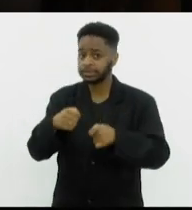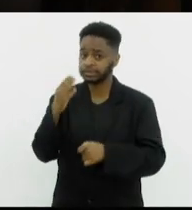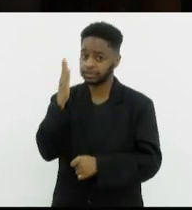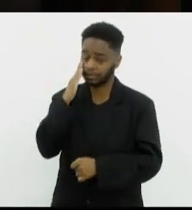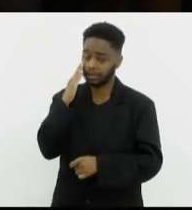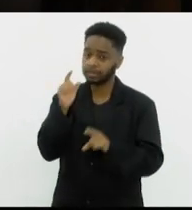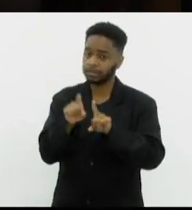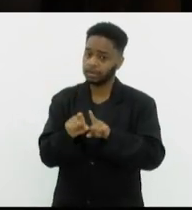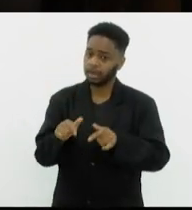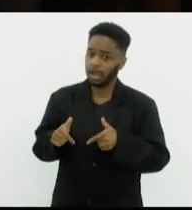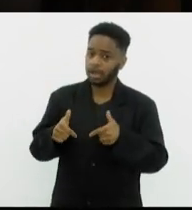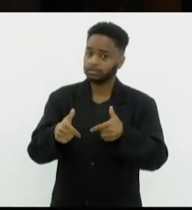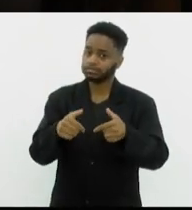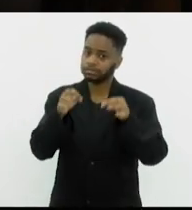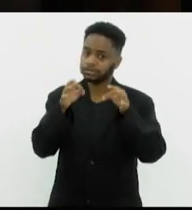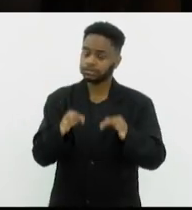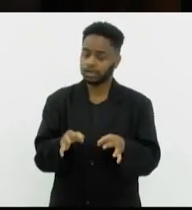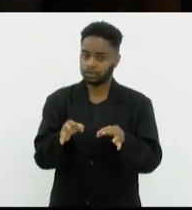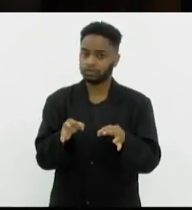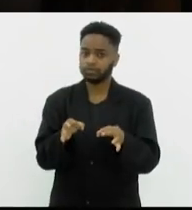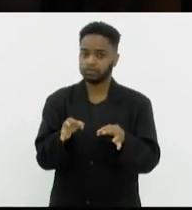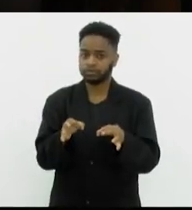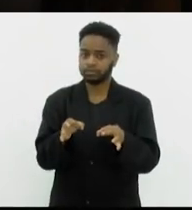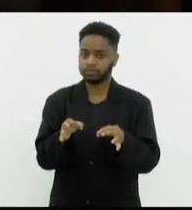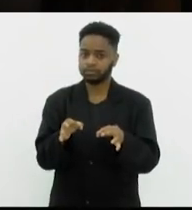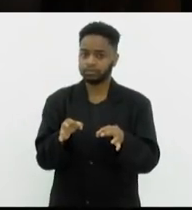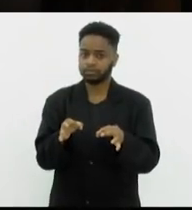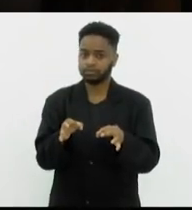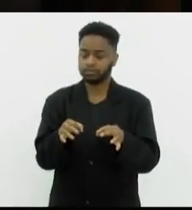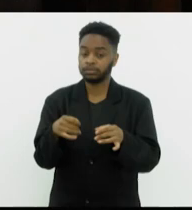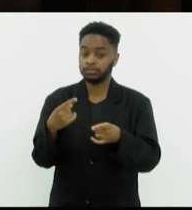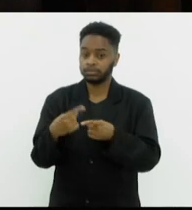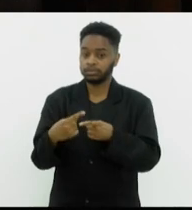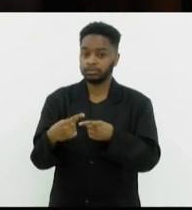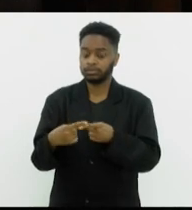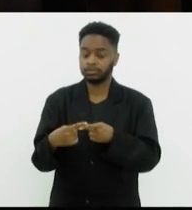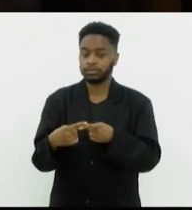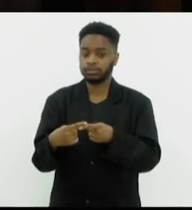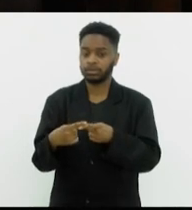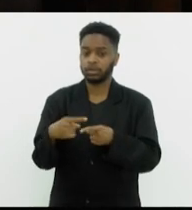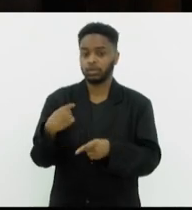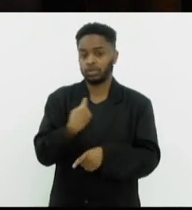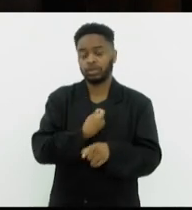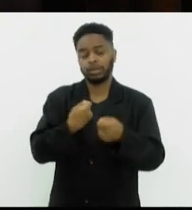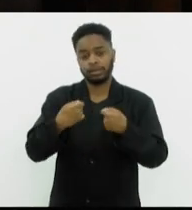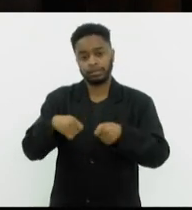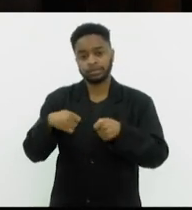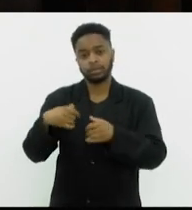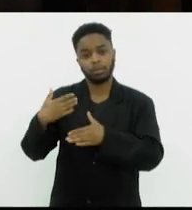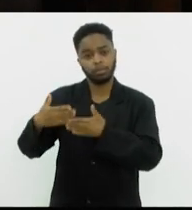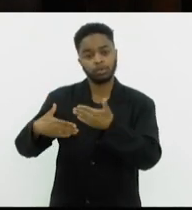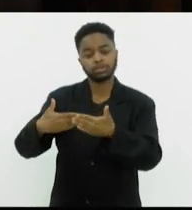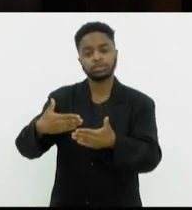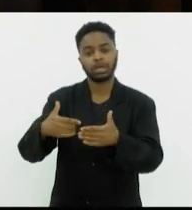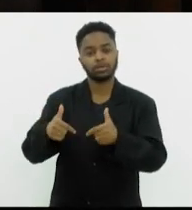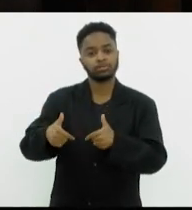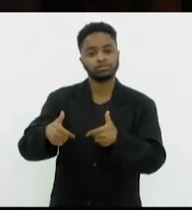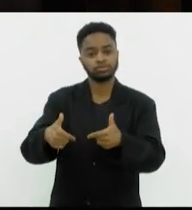as medidas necessárias para a gente fazer um processo ali